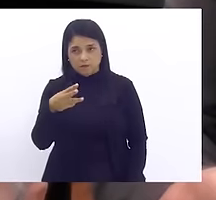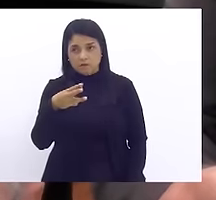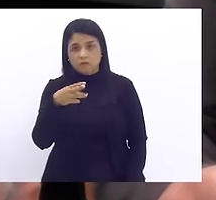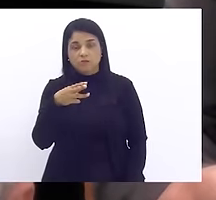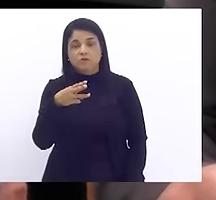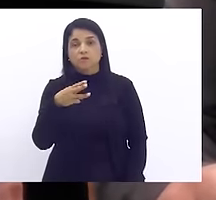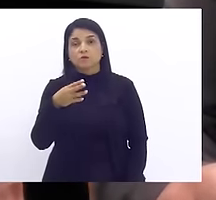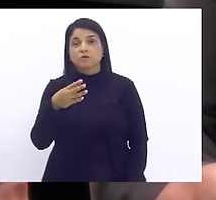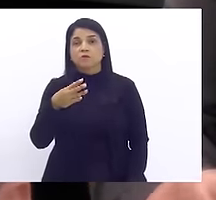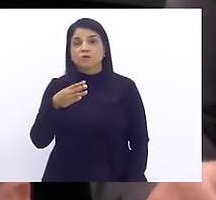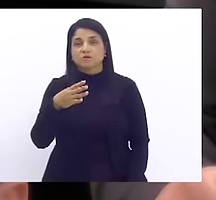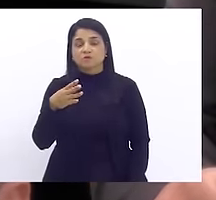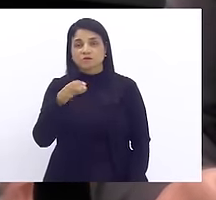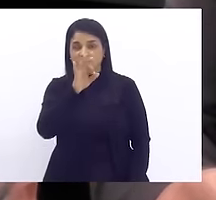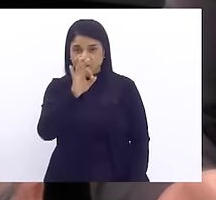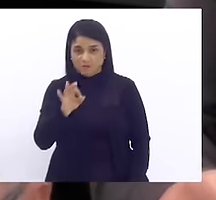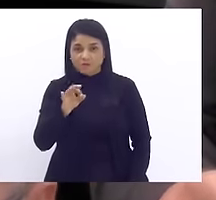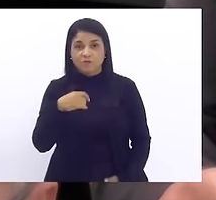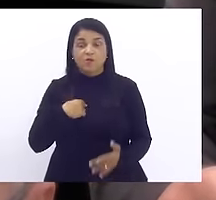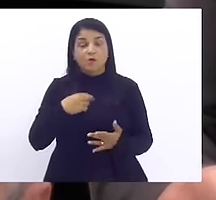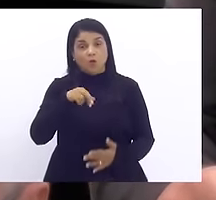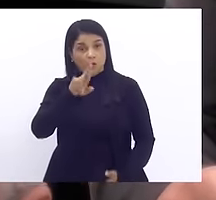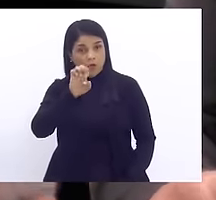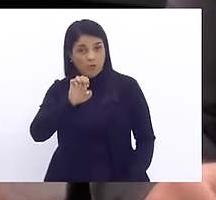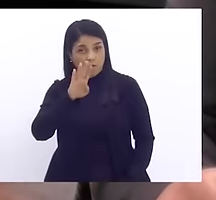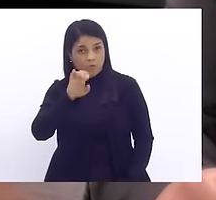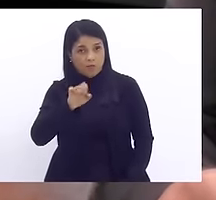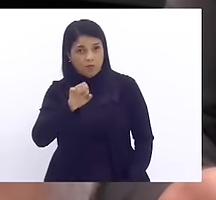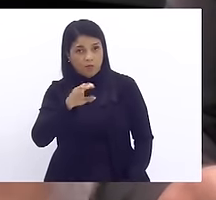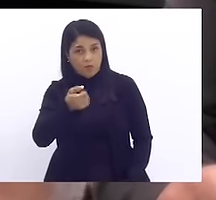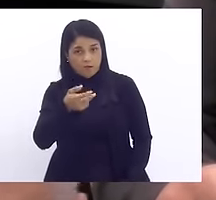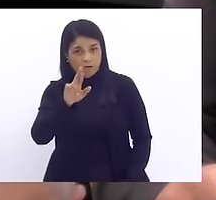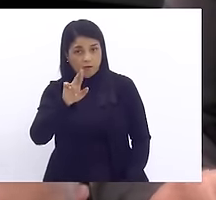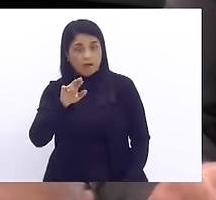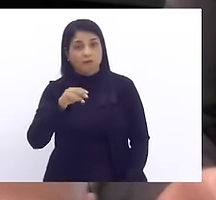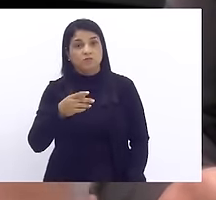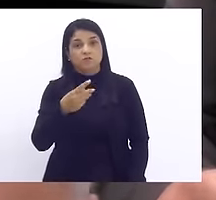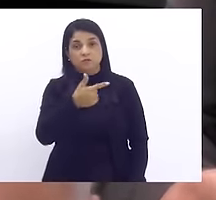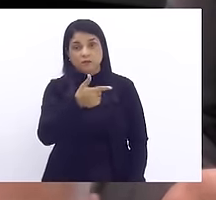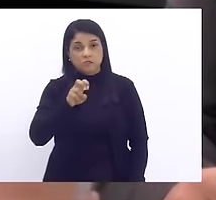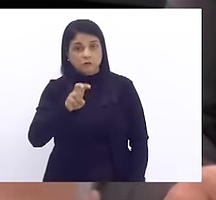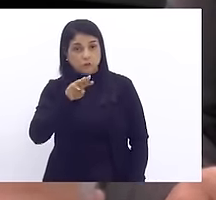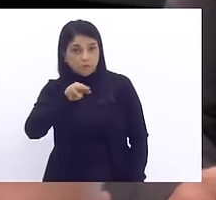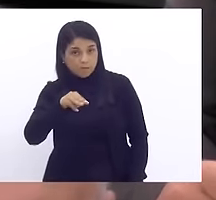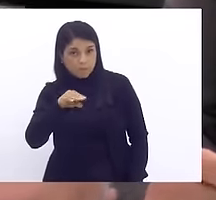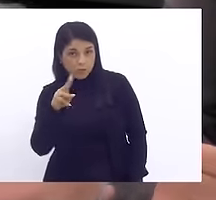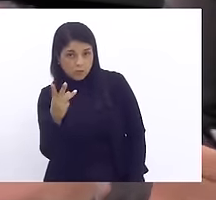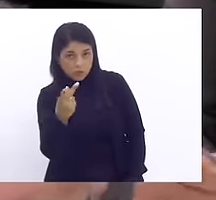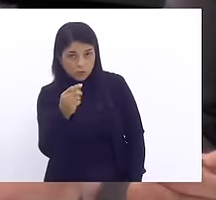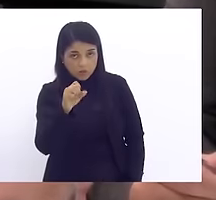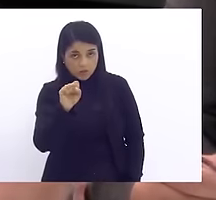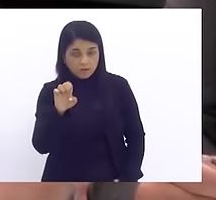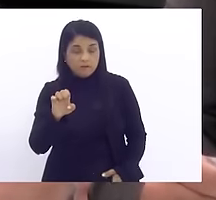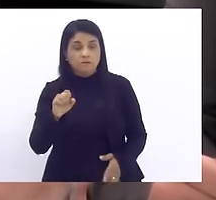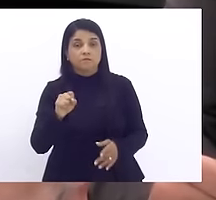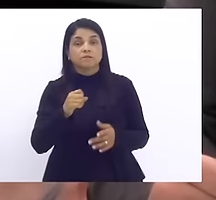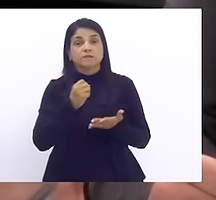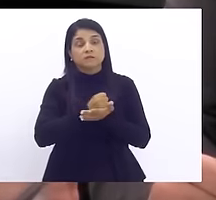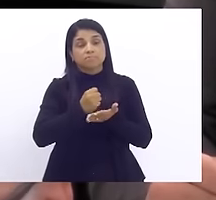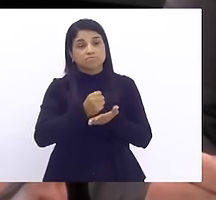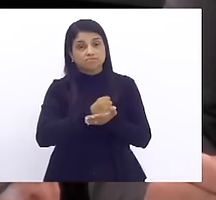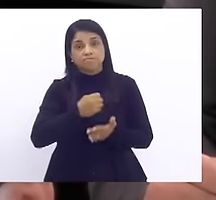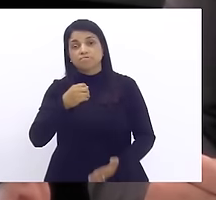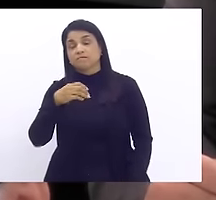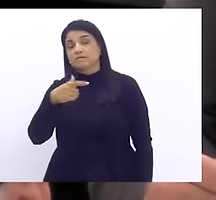da o contrato da rebocar era de 25 milhões a reatificação do contrato quando foi feita a pedra de 17